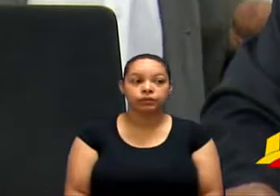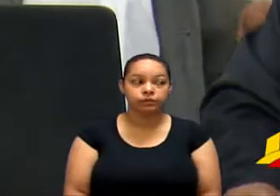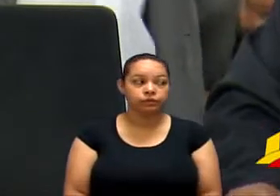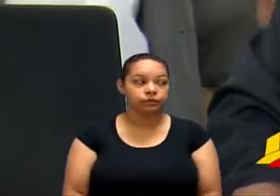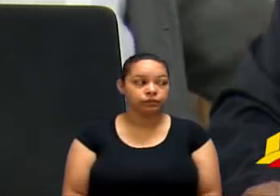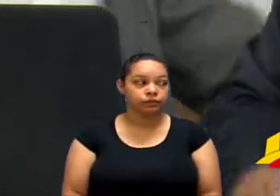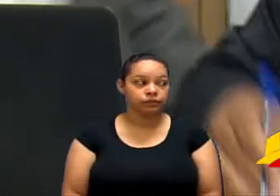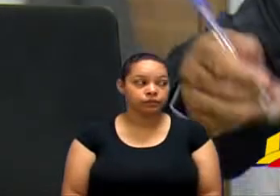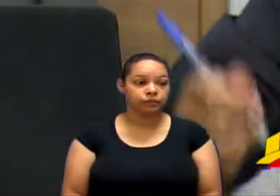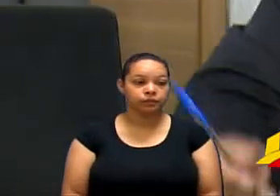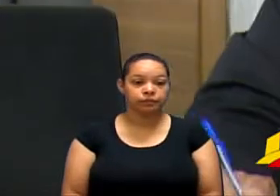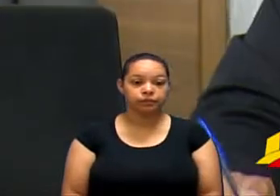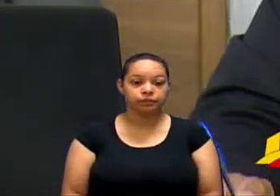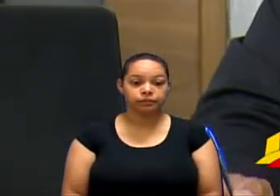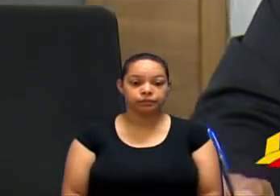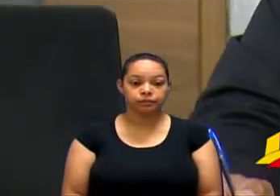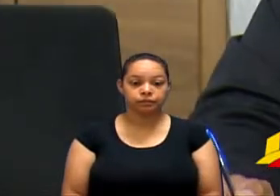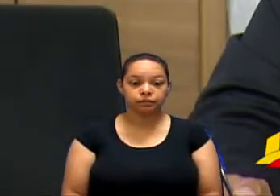assinar